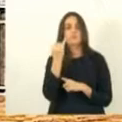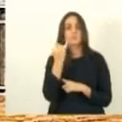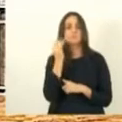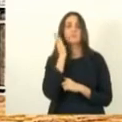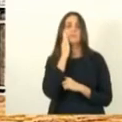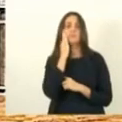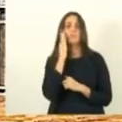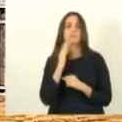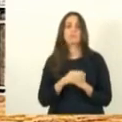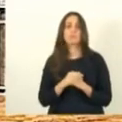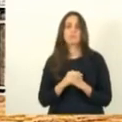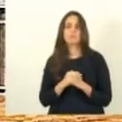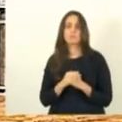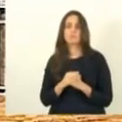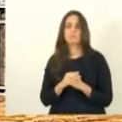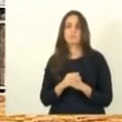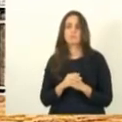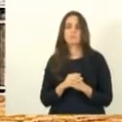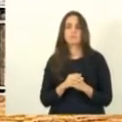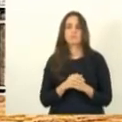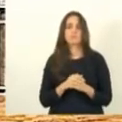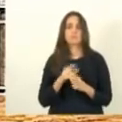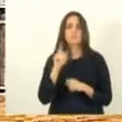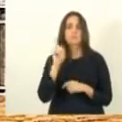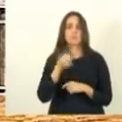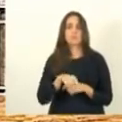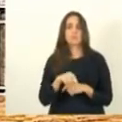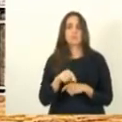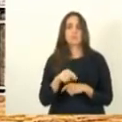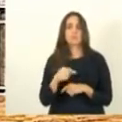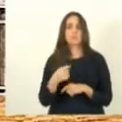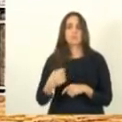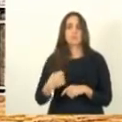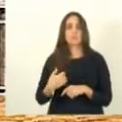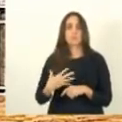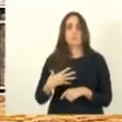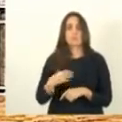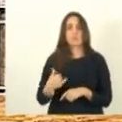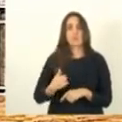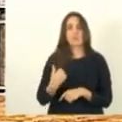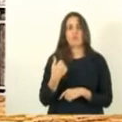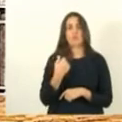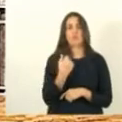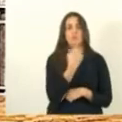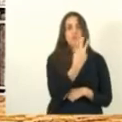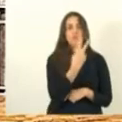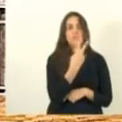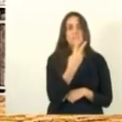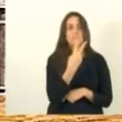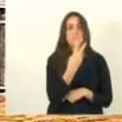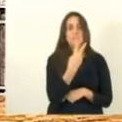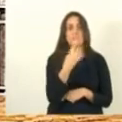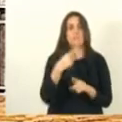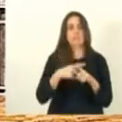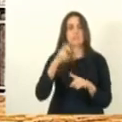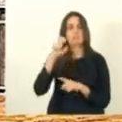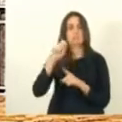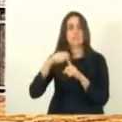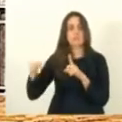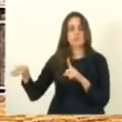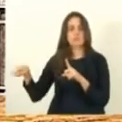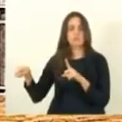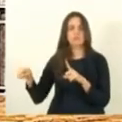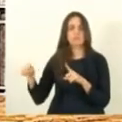frisar que é uma vida de 2 anos e 5 meses, que tinha um futuro brilhante pela frente,